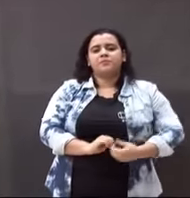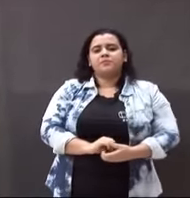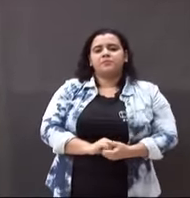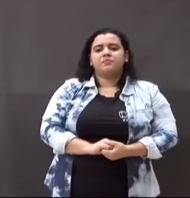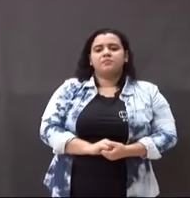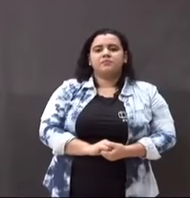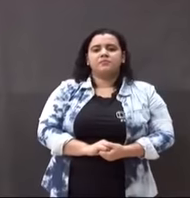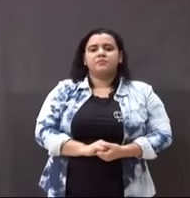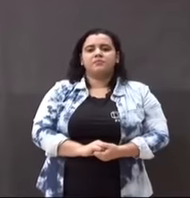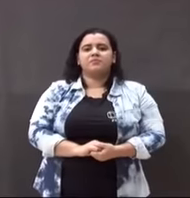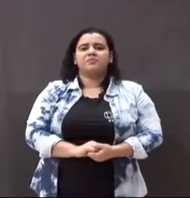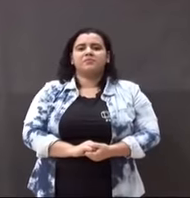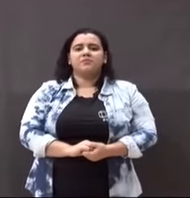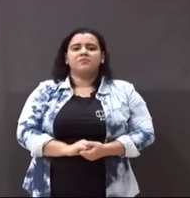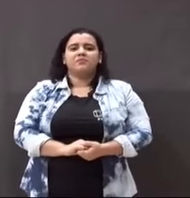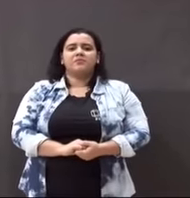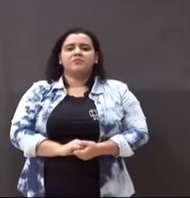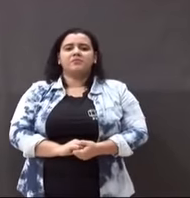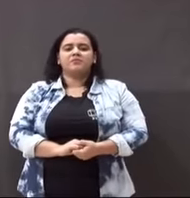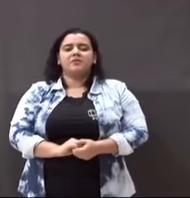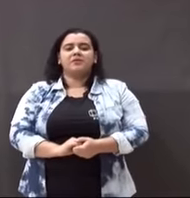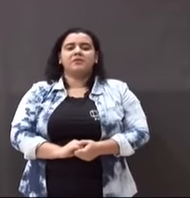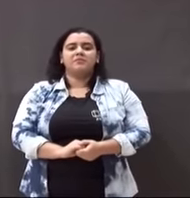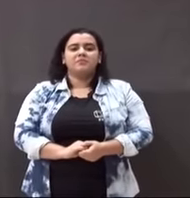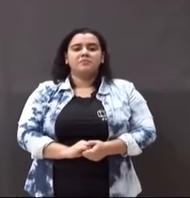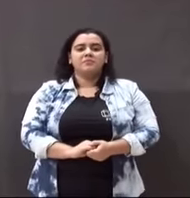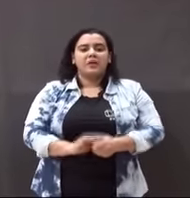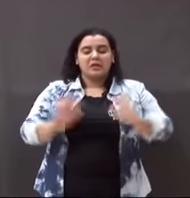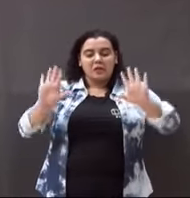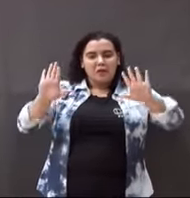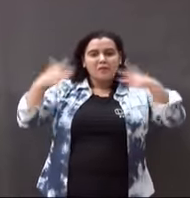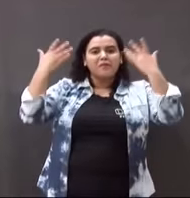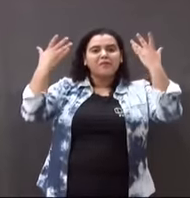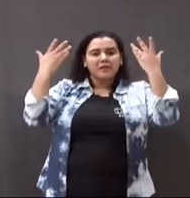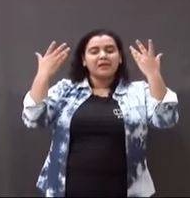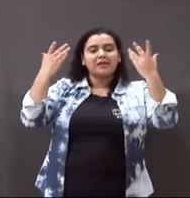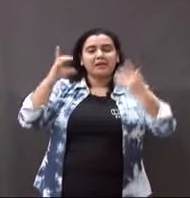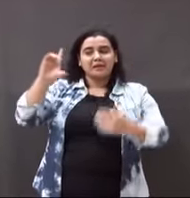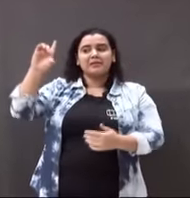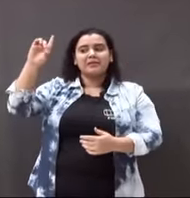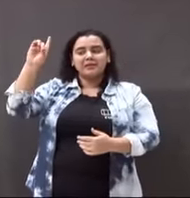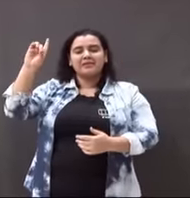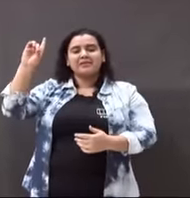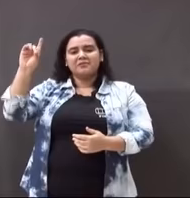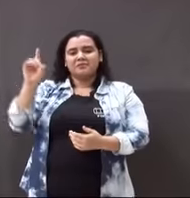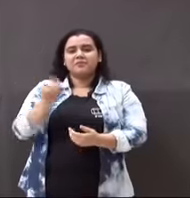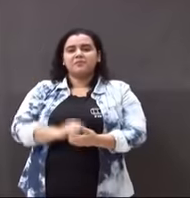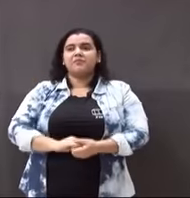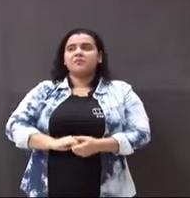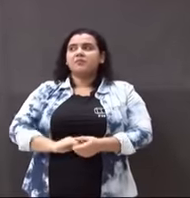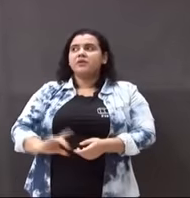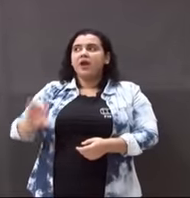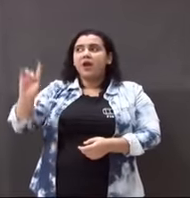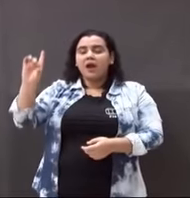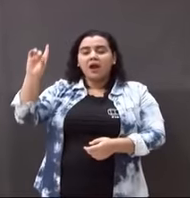Ah, cadê a festa, meu Pai do Céu? Cadê a festa? Tem muita gente que te ama.